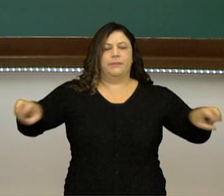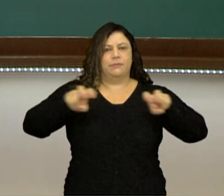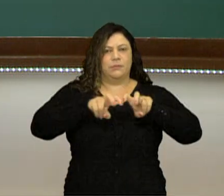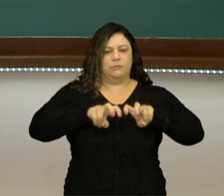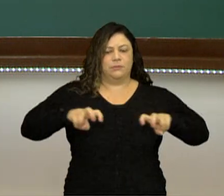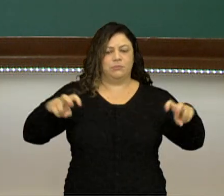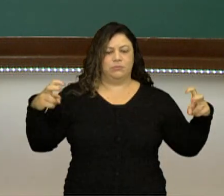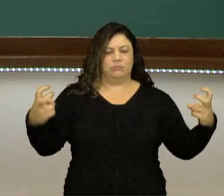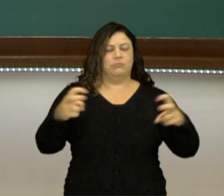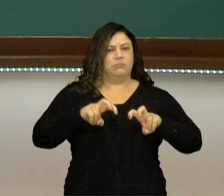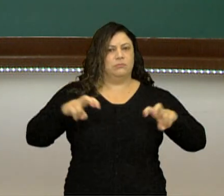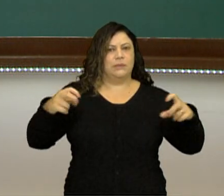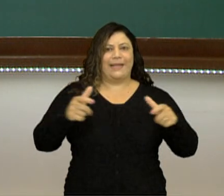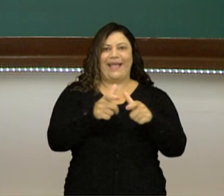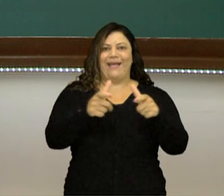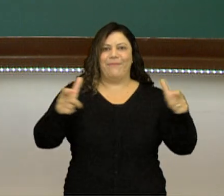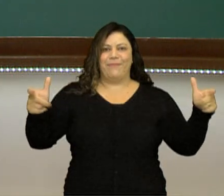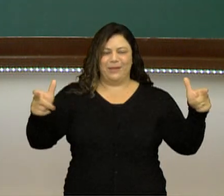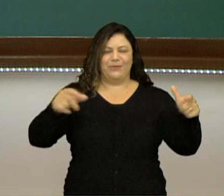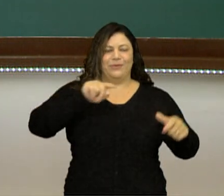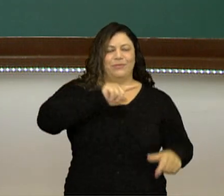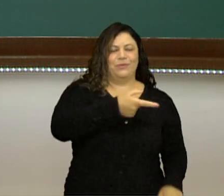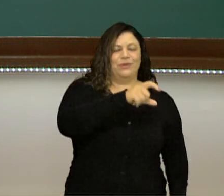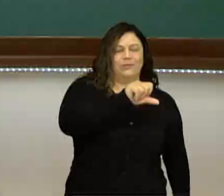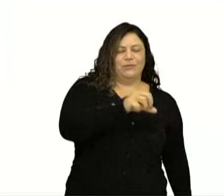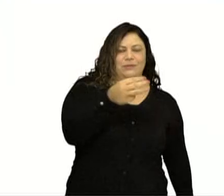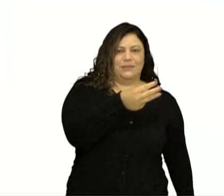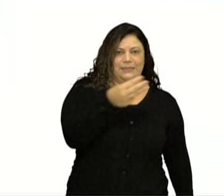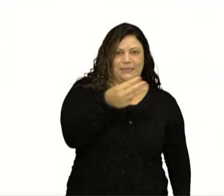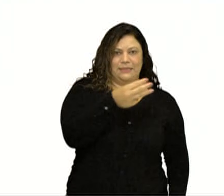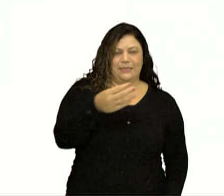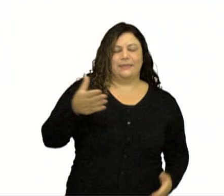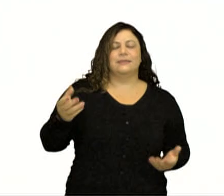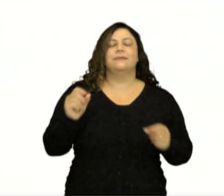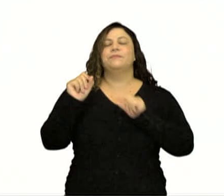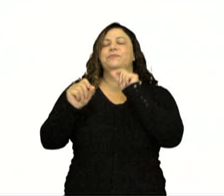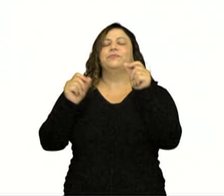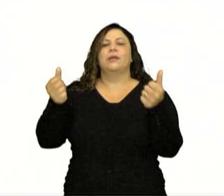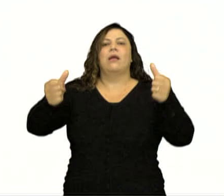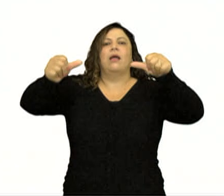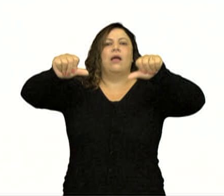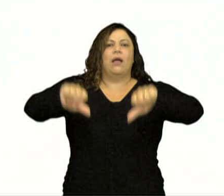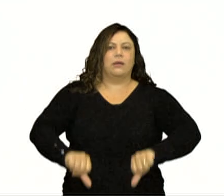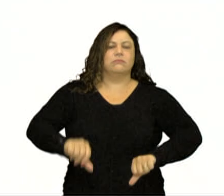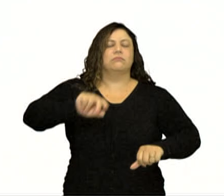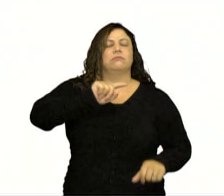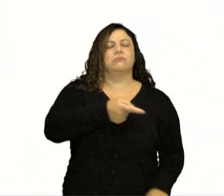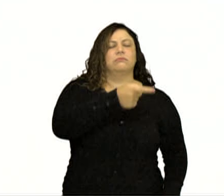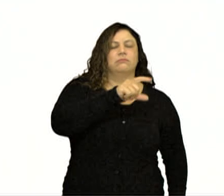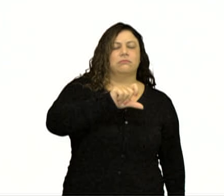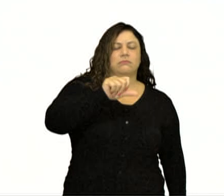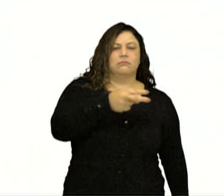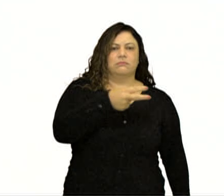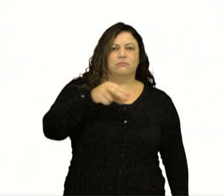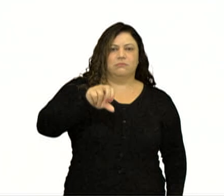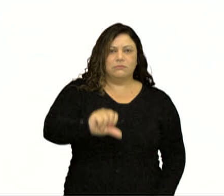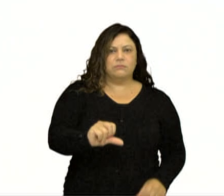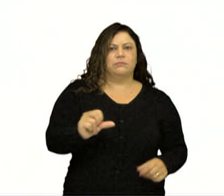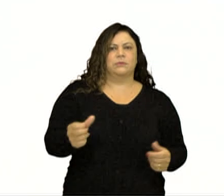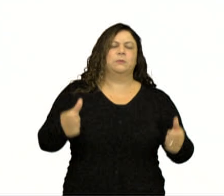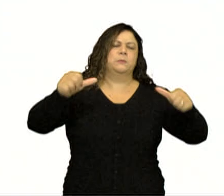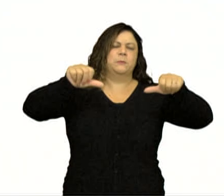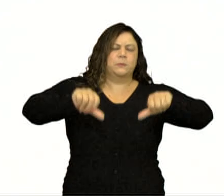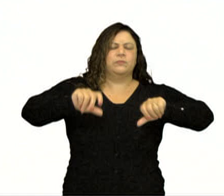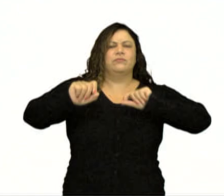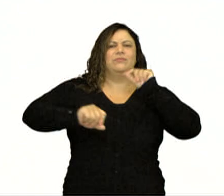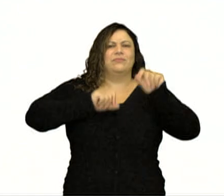em 1933. Então, gente, a crise de 1929 mergulhou a Alemanha no caos. A produção